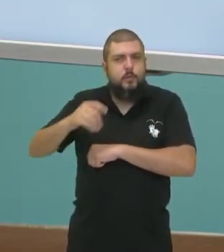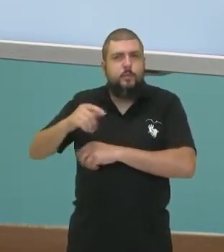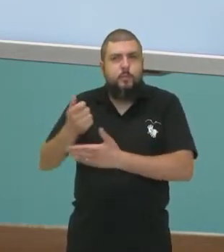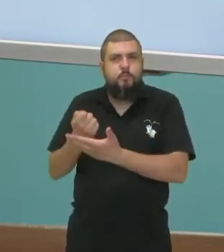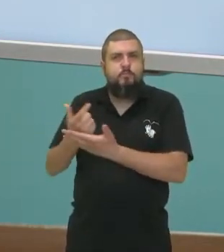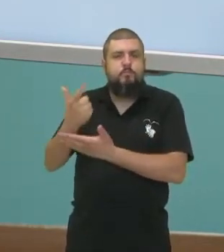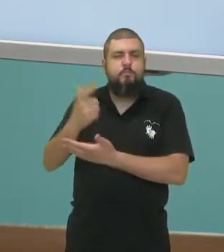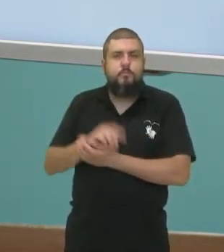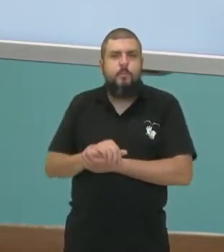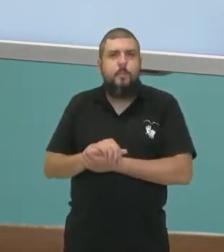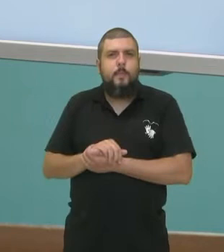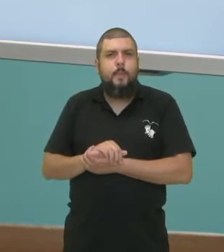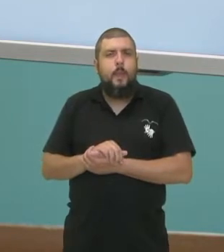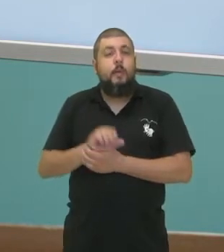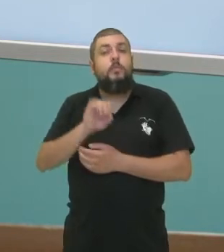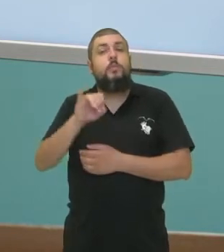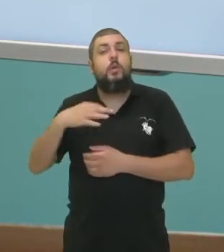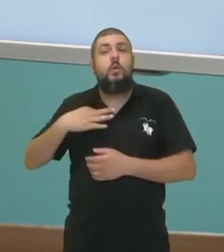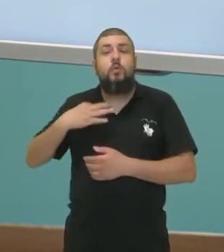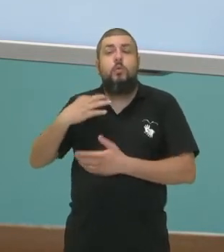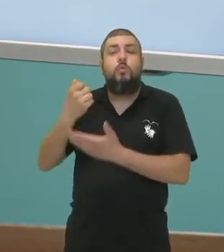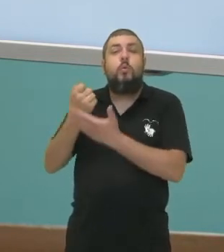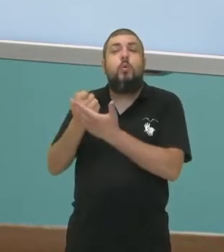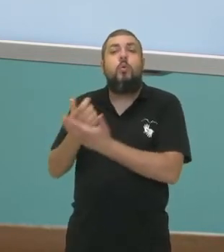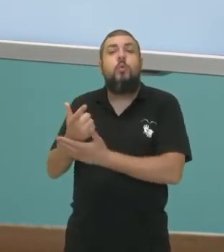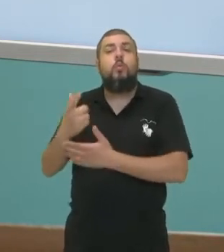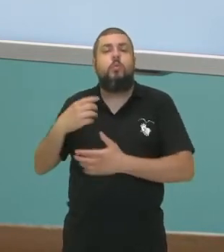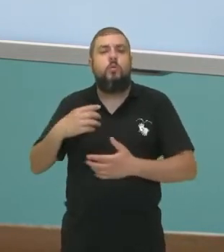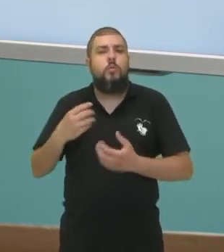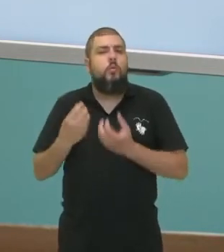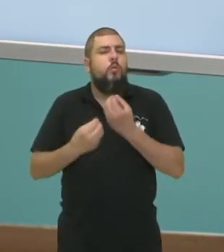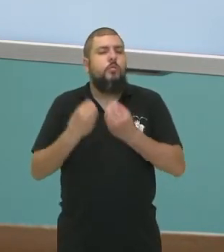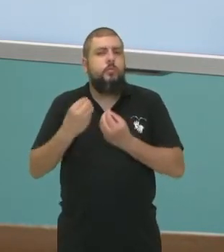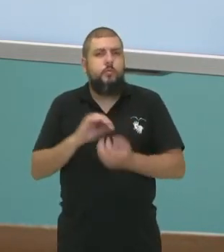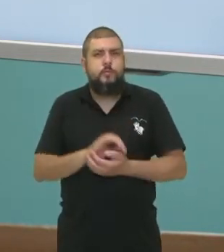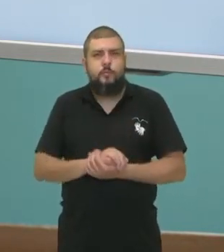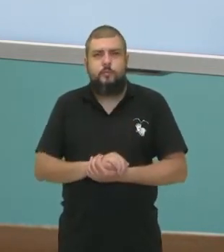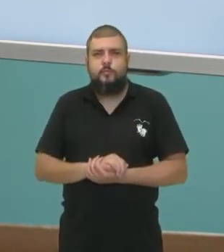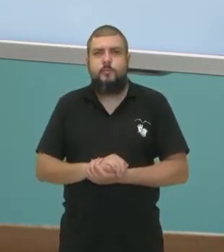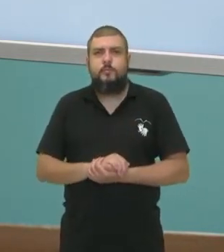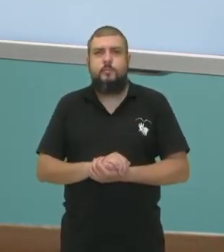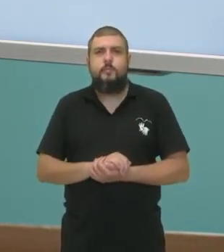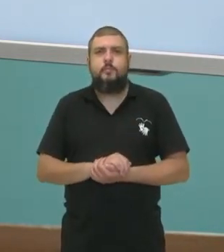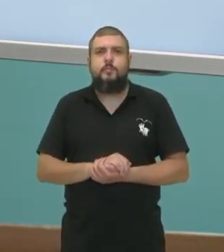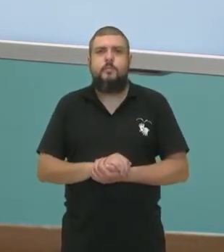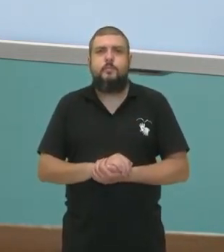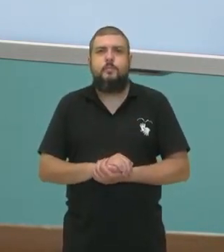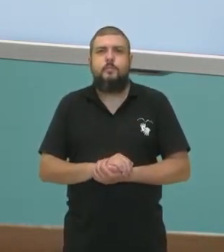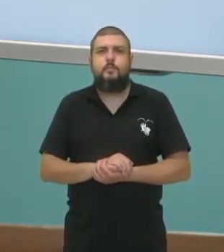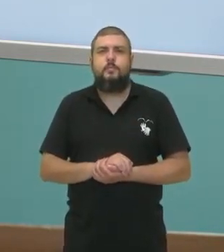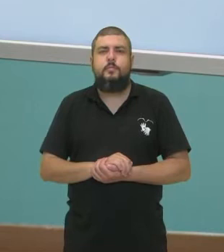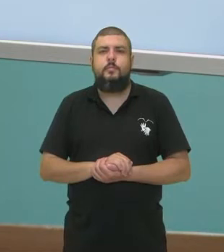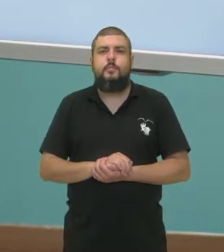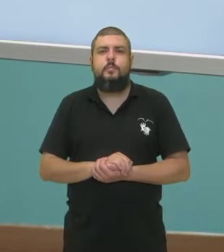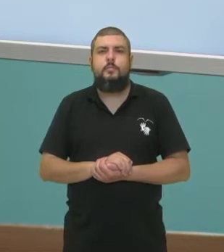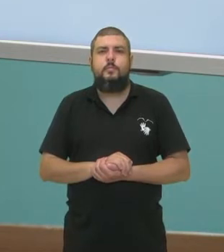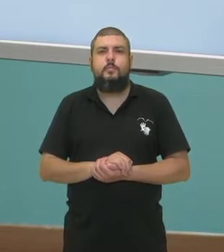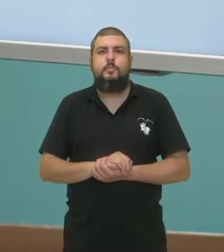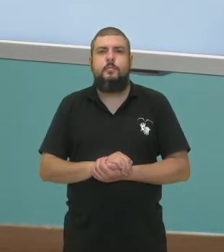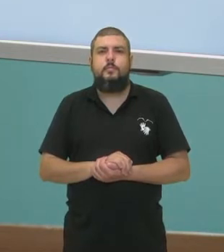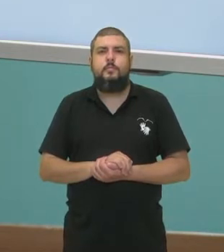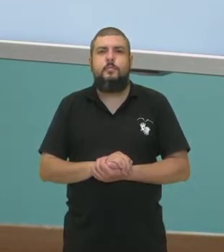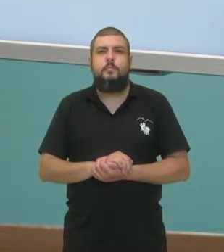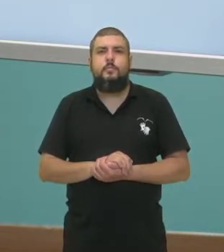você considera aí quando você vai comprar uma roupa? A ver. Muito bem. Agora, para a gente